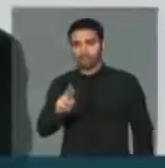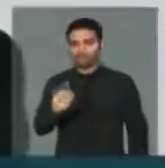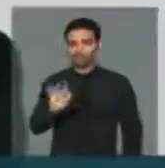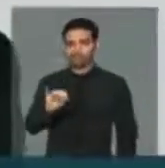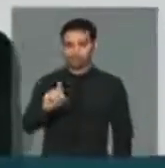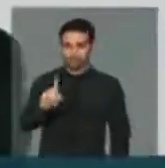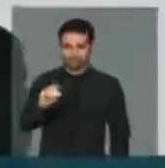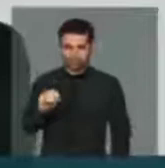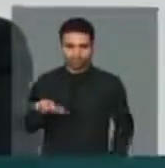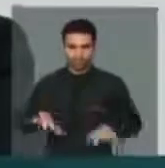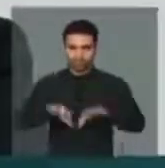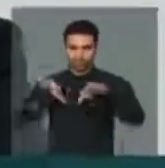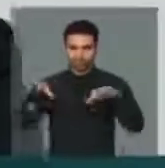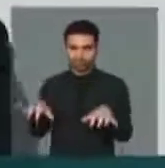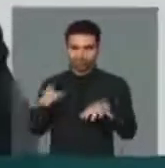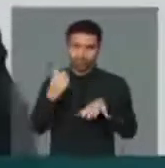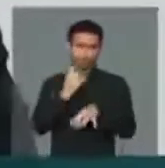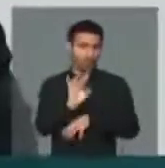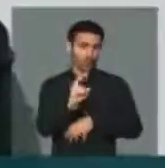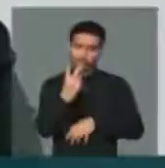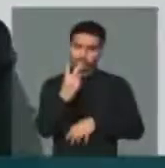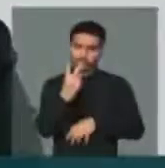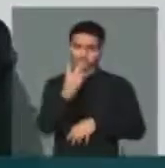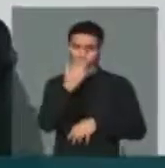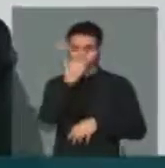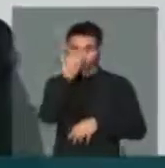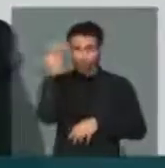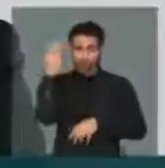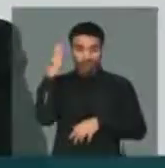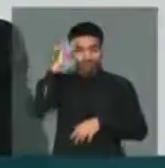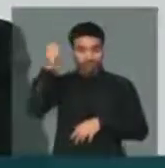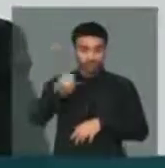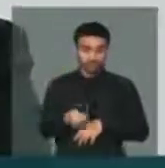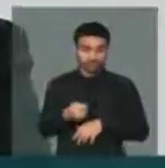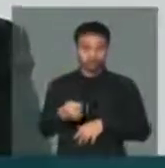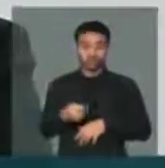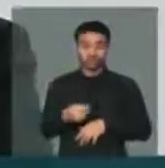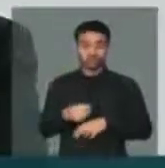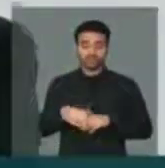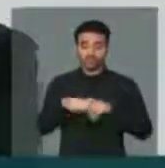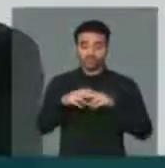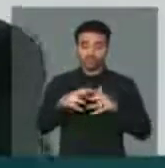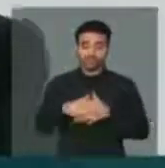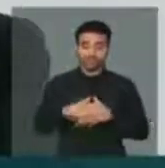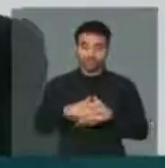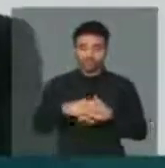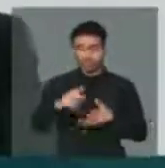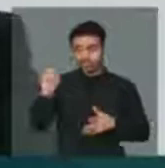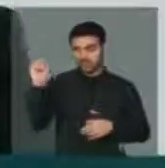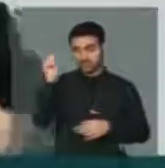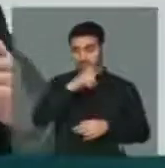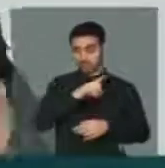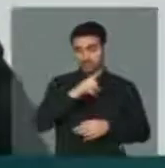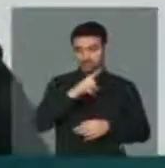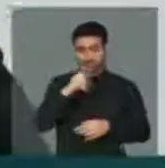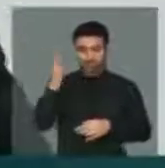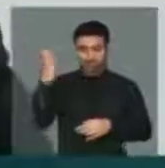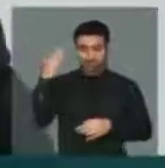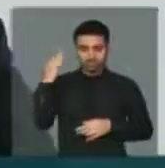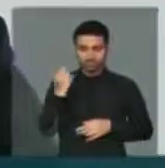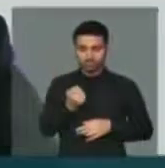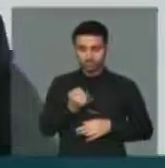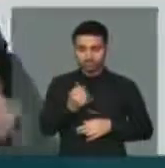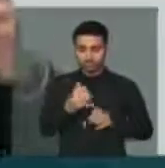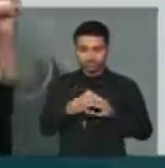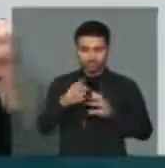sociedade organizada no sistema político eleitoral era totalmente dificultada. E naquela época, como eram poucos